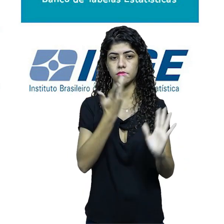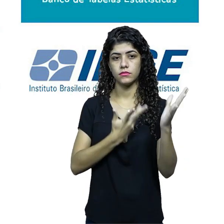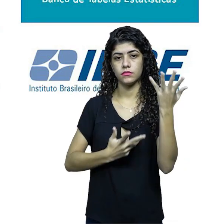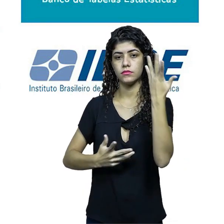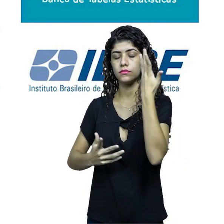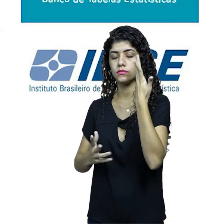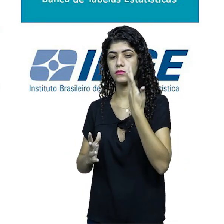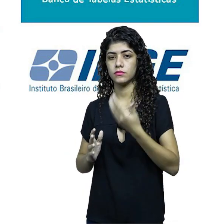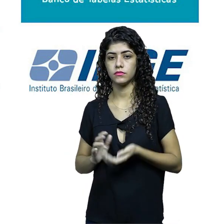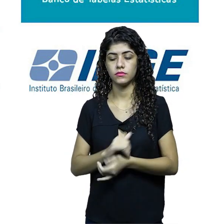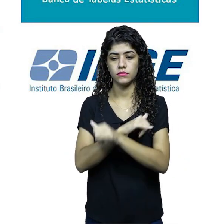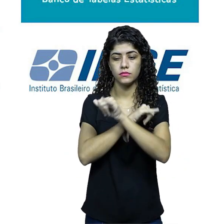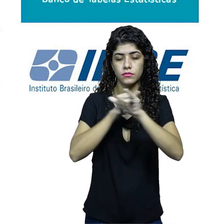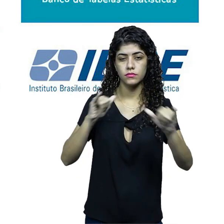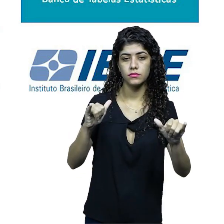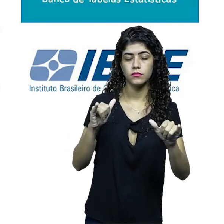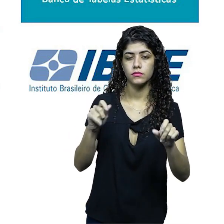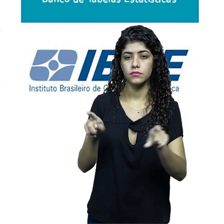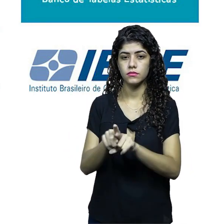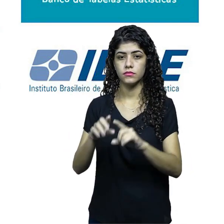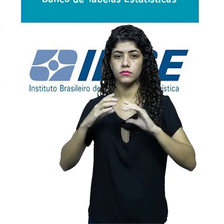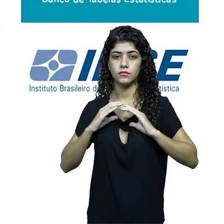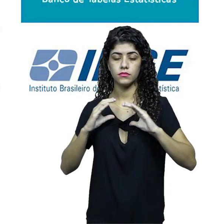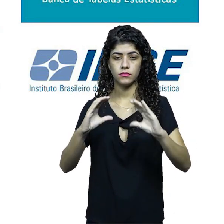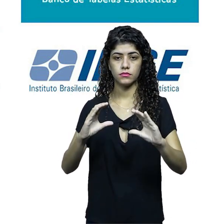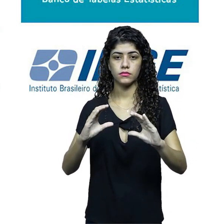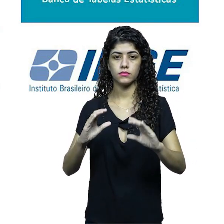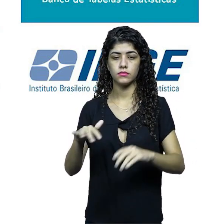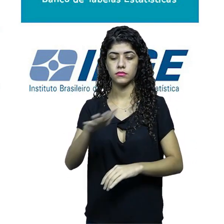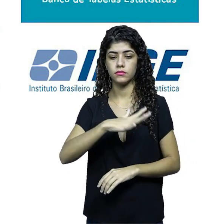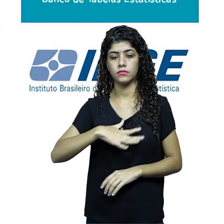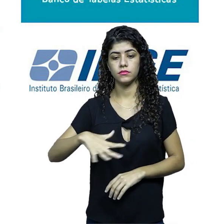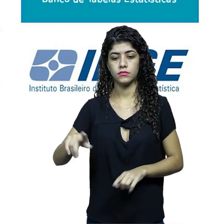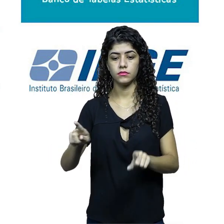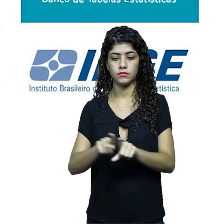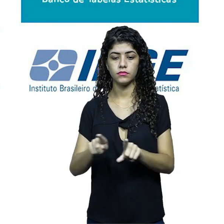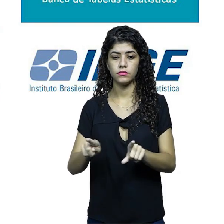informações ambientais, documentação e disseminação